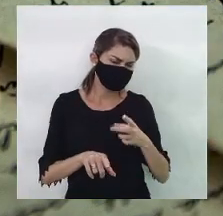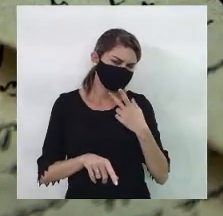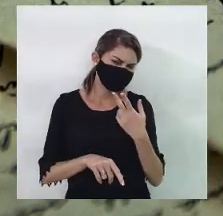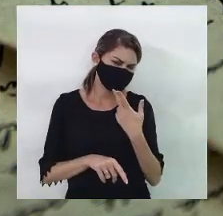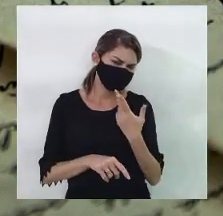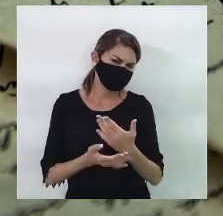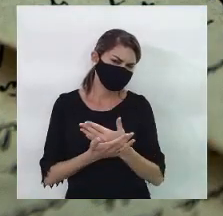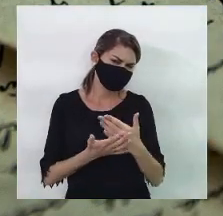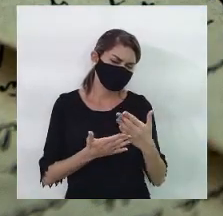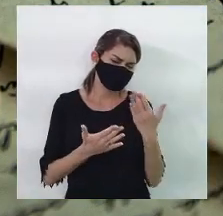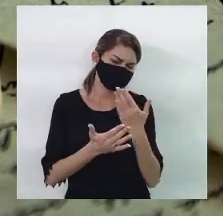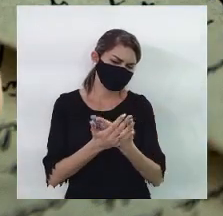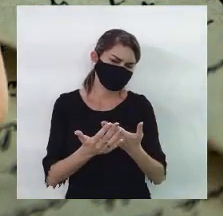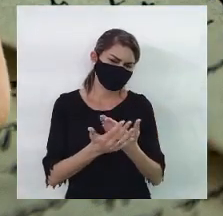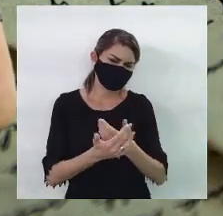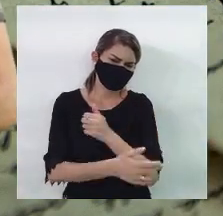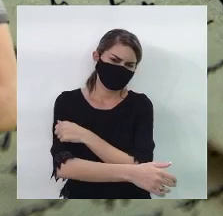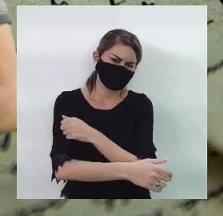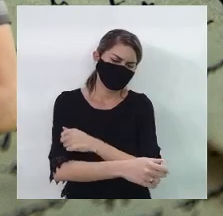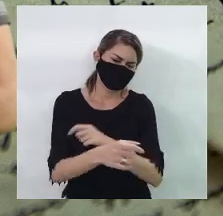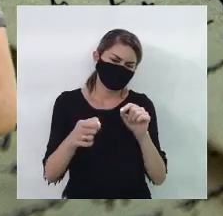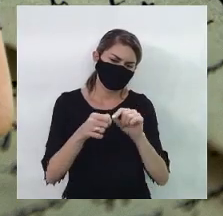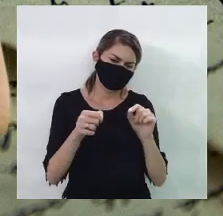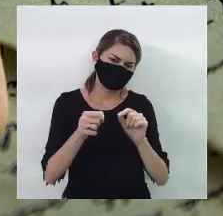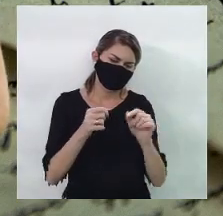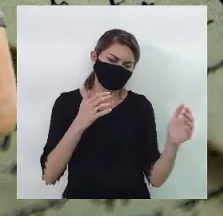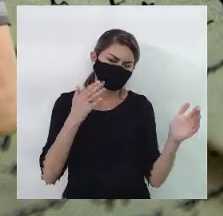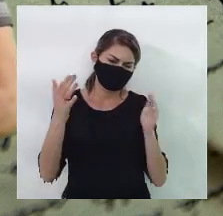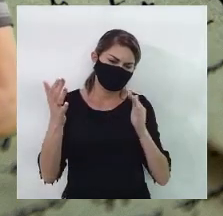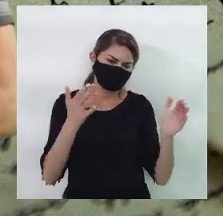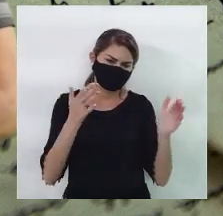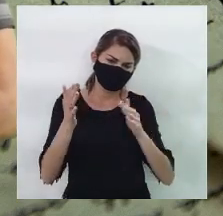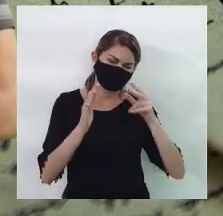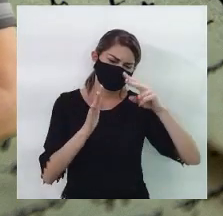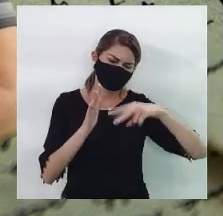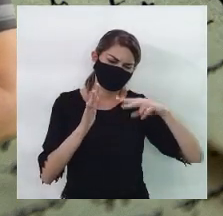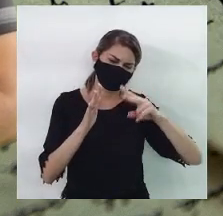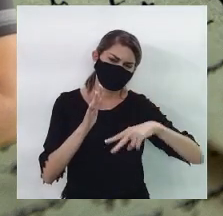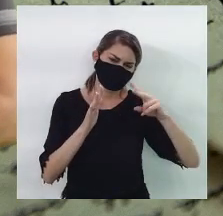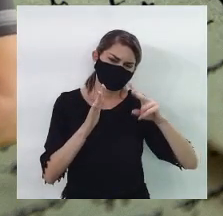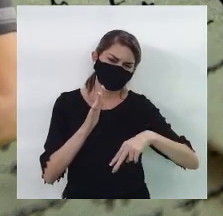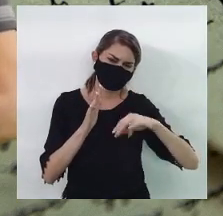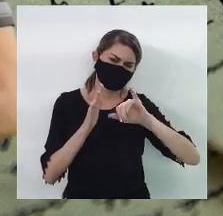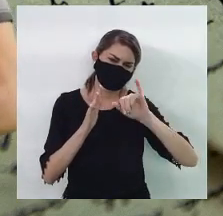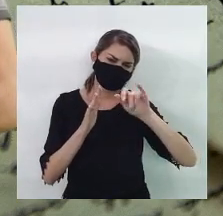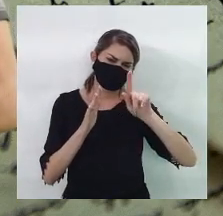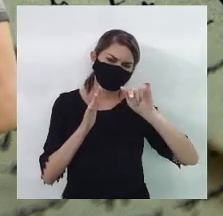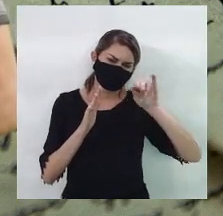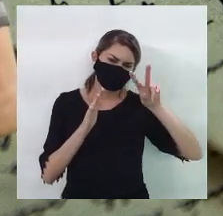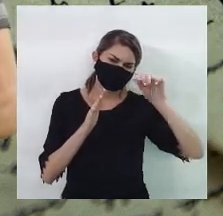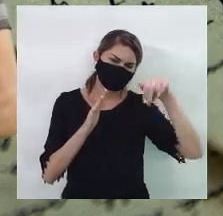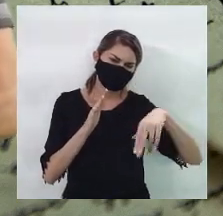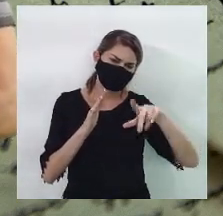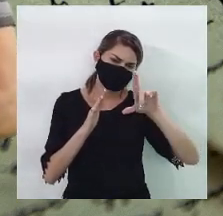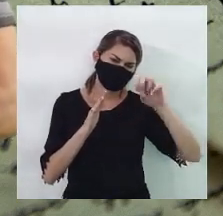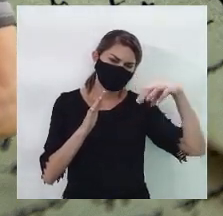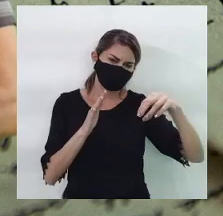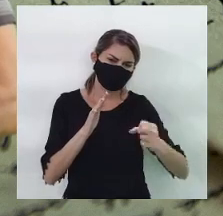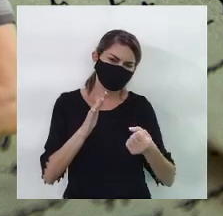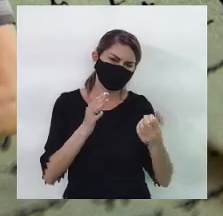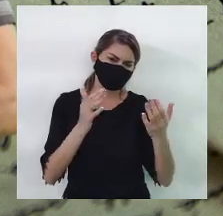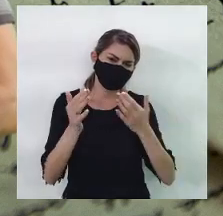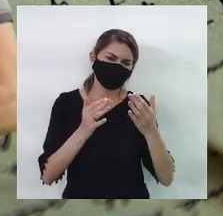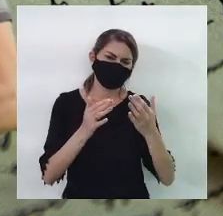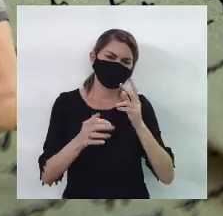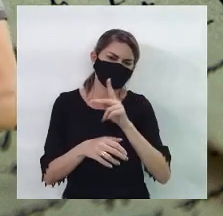começo, o estudante fazer uma pequena comparação, né, ao ler, né, uma obra de Gilvan Lemos, certo? Com uma obra